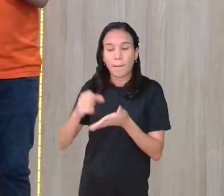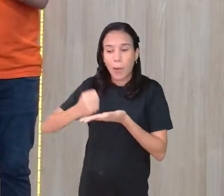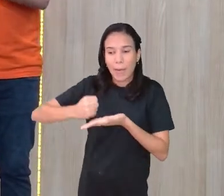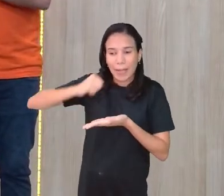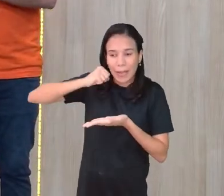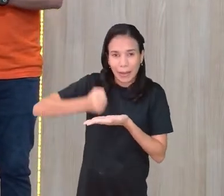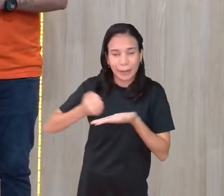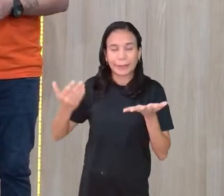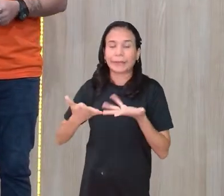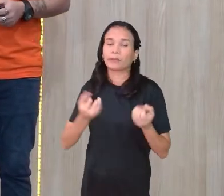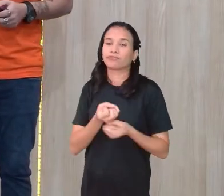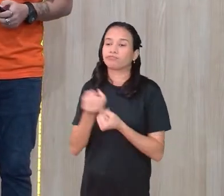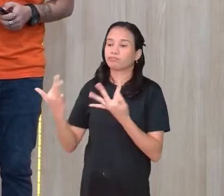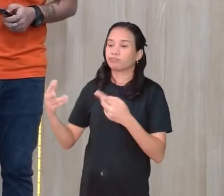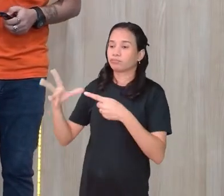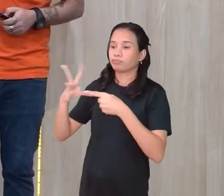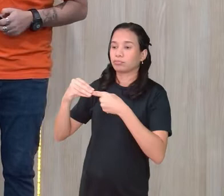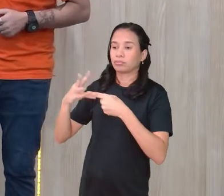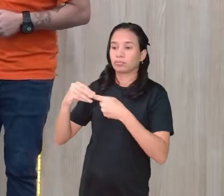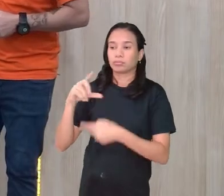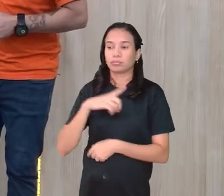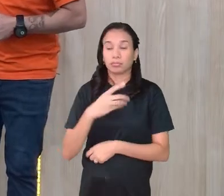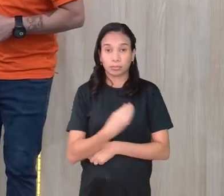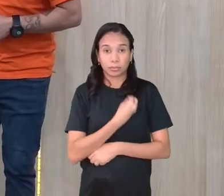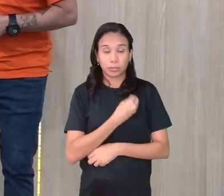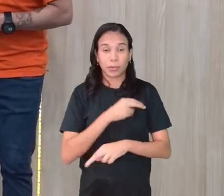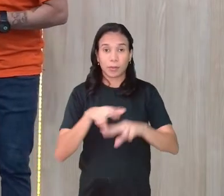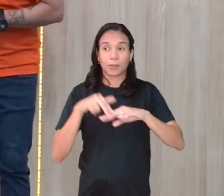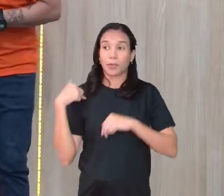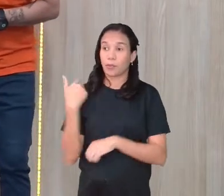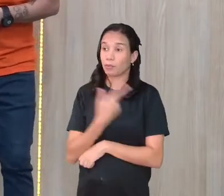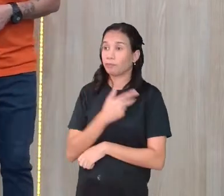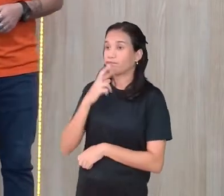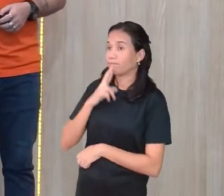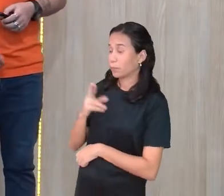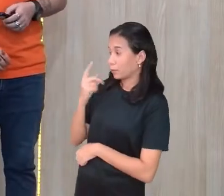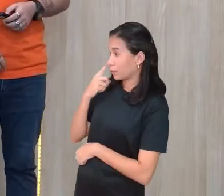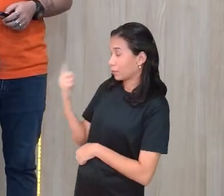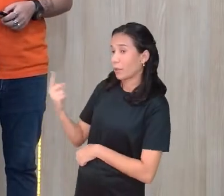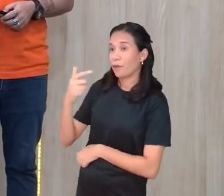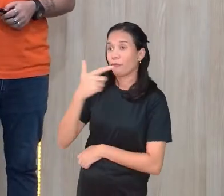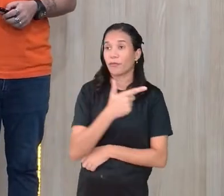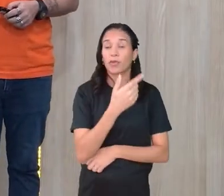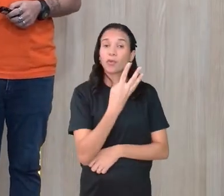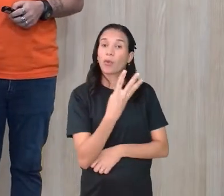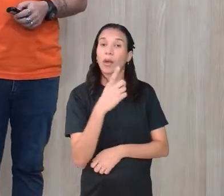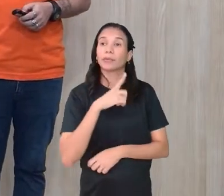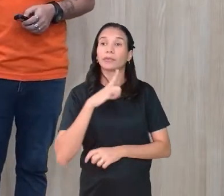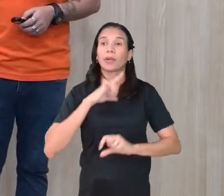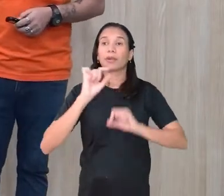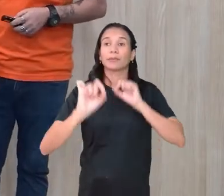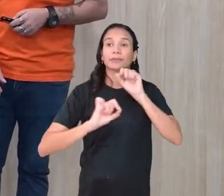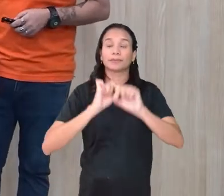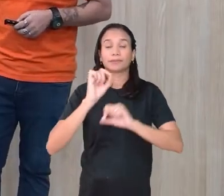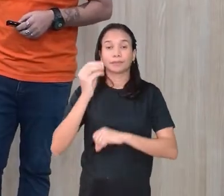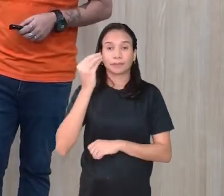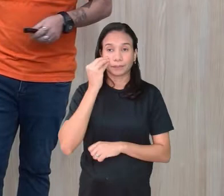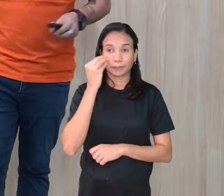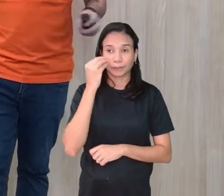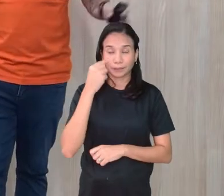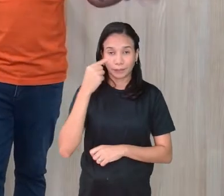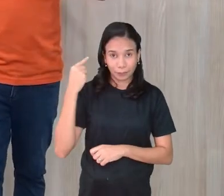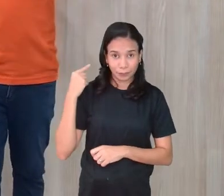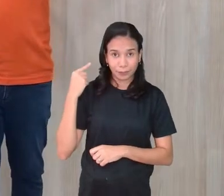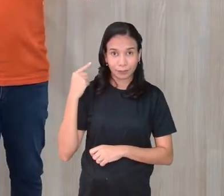e agora a quantidade de canetas nas canecas, né? Então, a gente chega a esse resultado 24, que foi o que a gente tinha visto anteriormente,